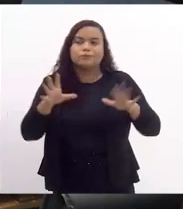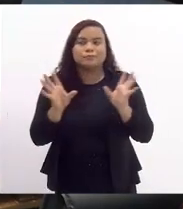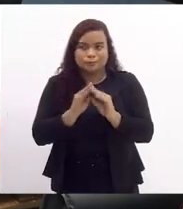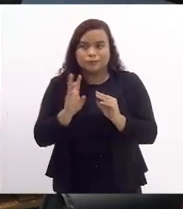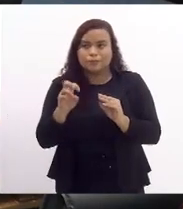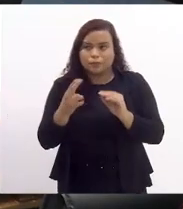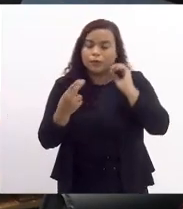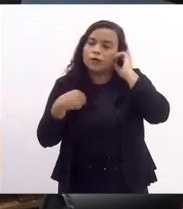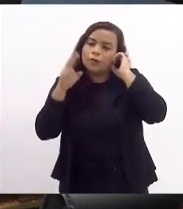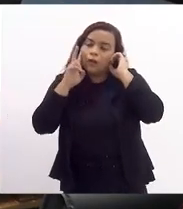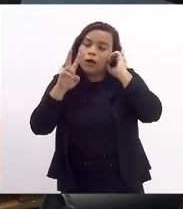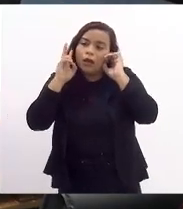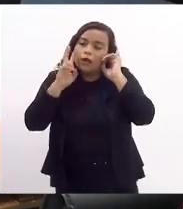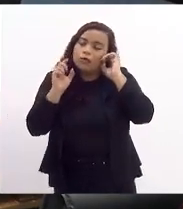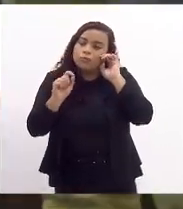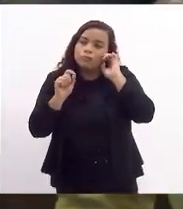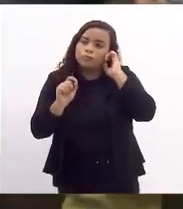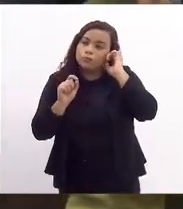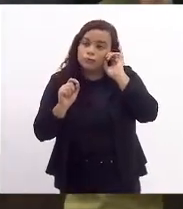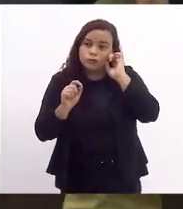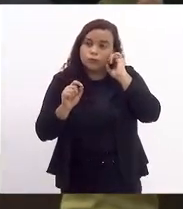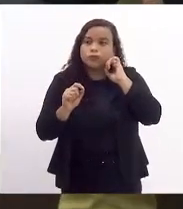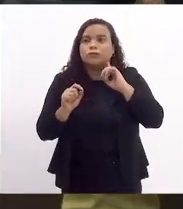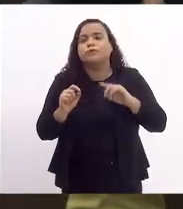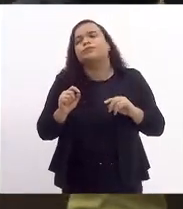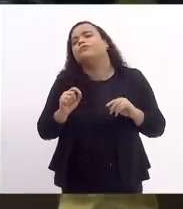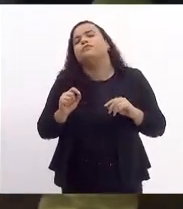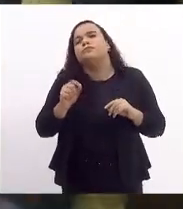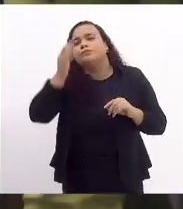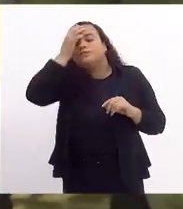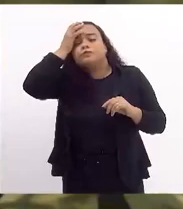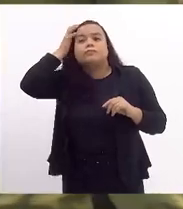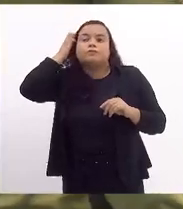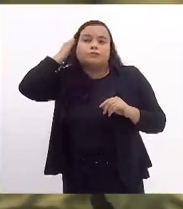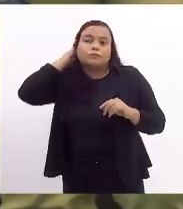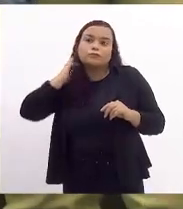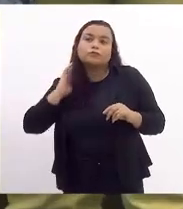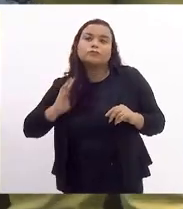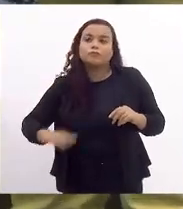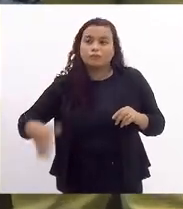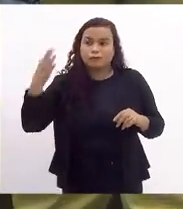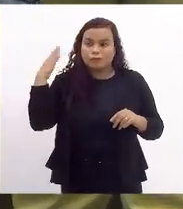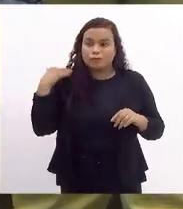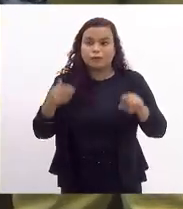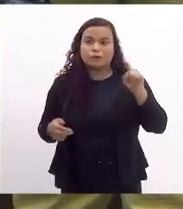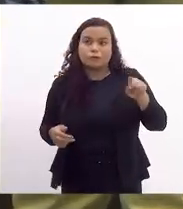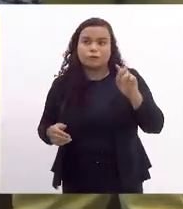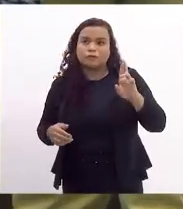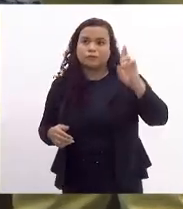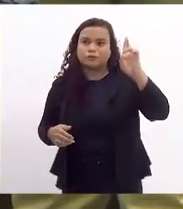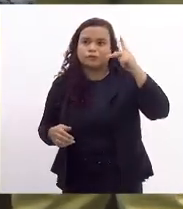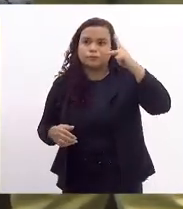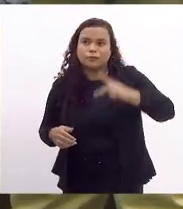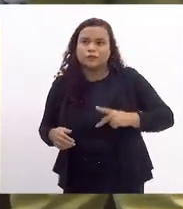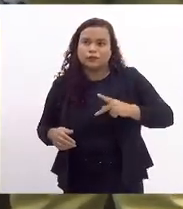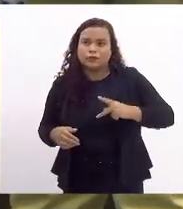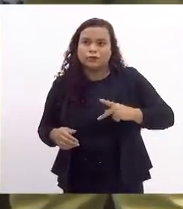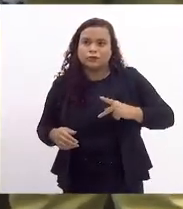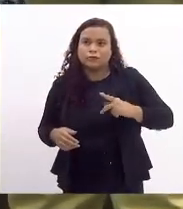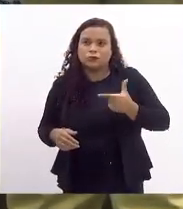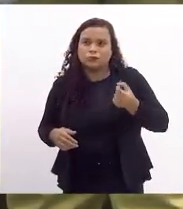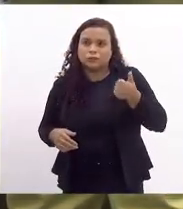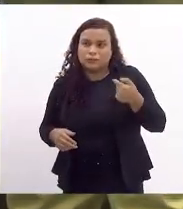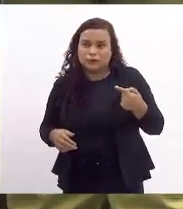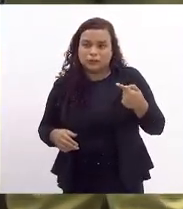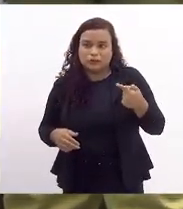breve tô lembrando que só vingando ainda na interinidade de vossa excelência na presidência da casa e